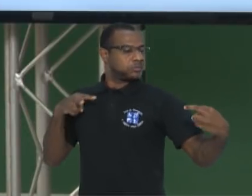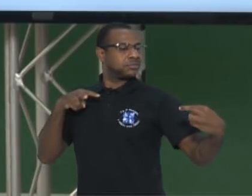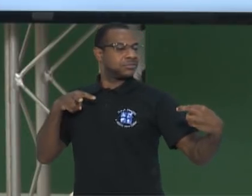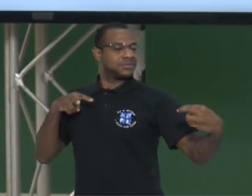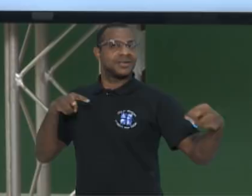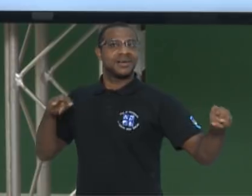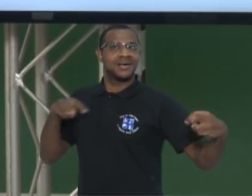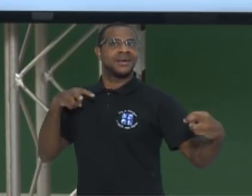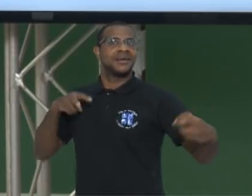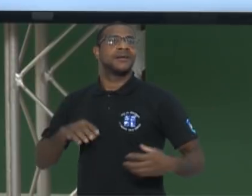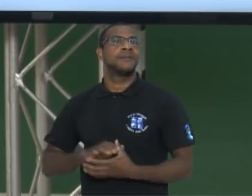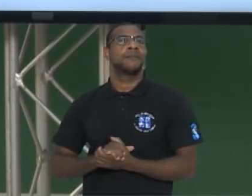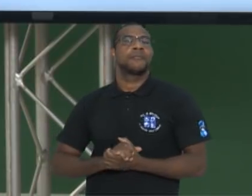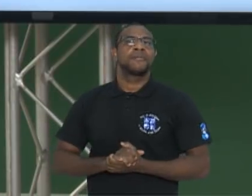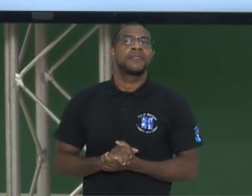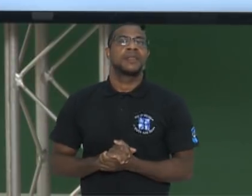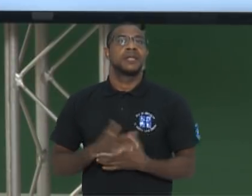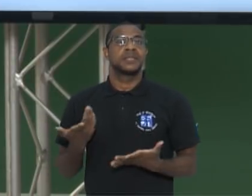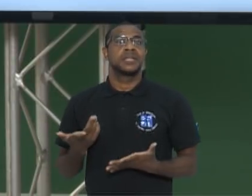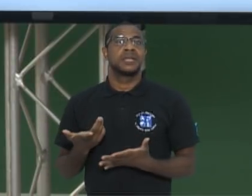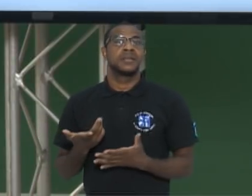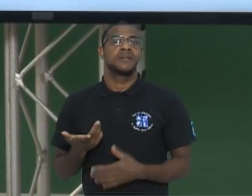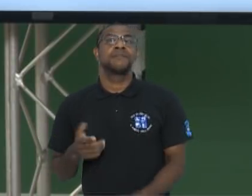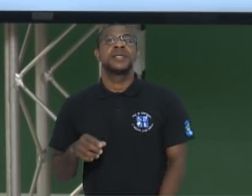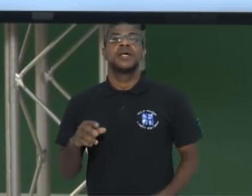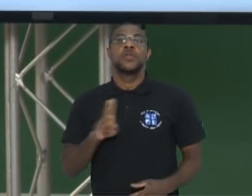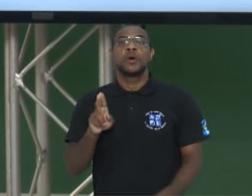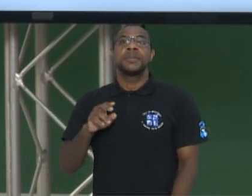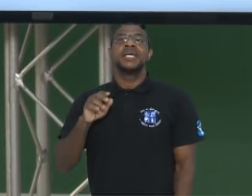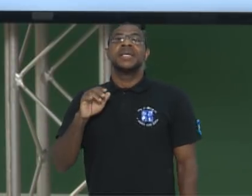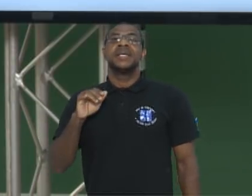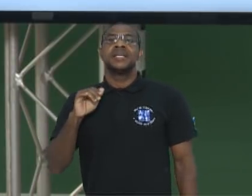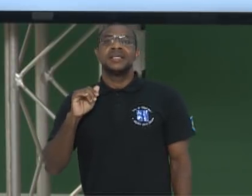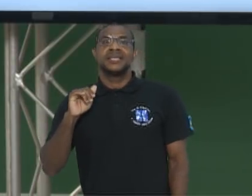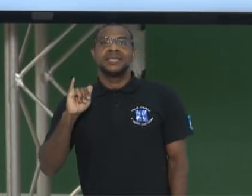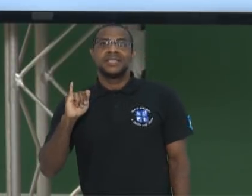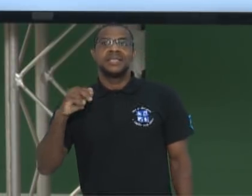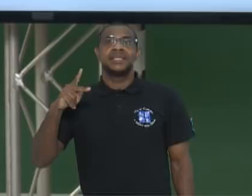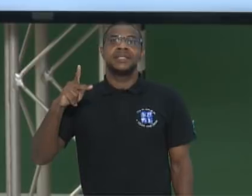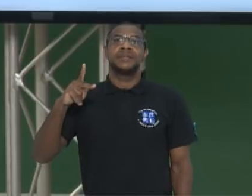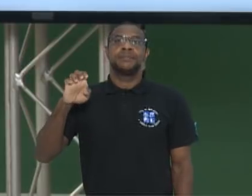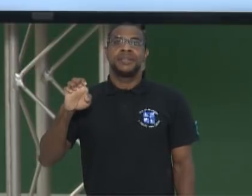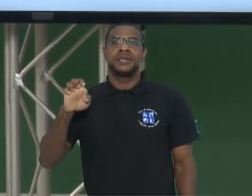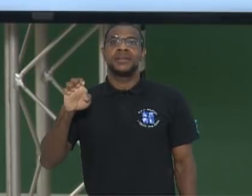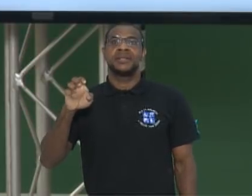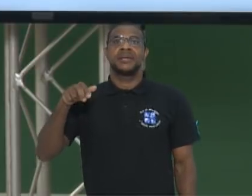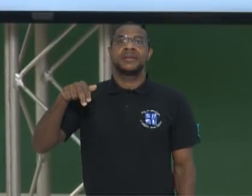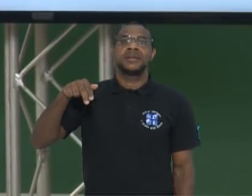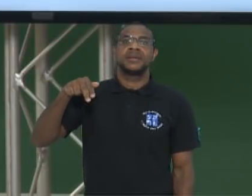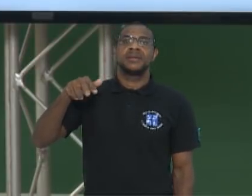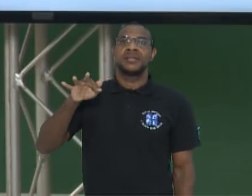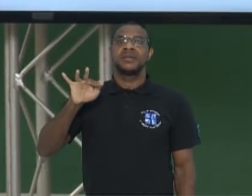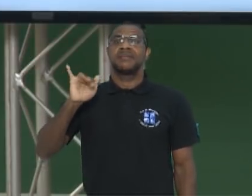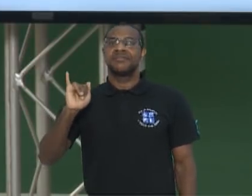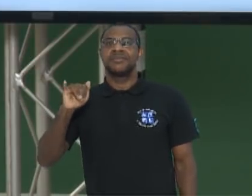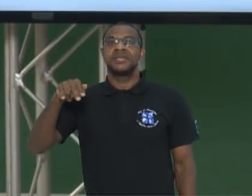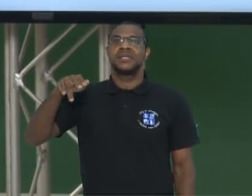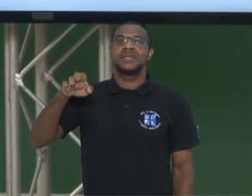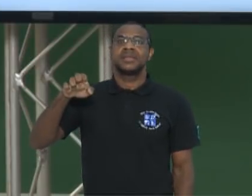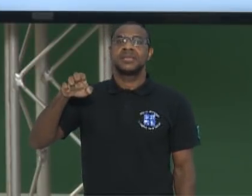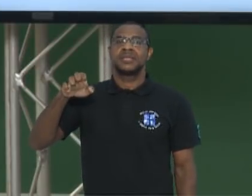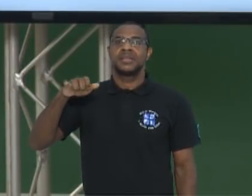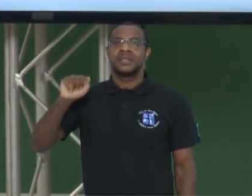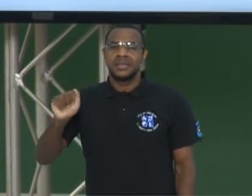lá, certo? Então isso a gente chama de epifania, é esse momento de revelação, né, de uma situação aparentemente